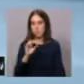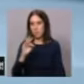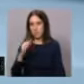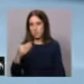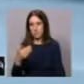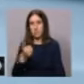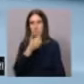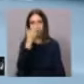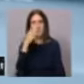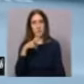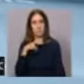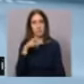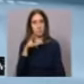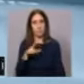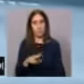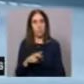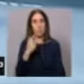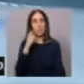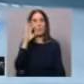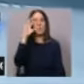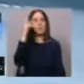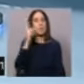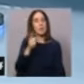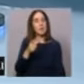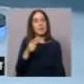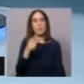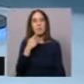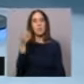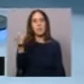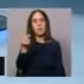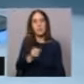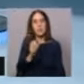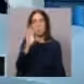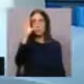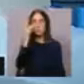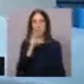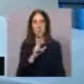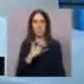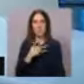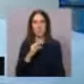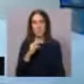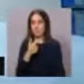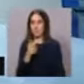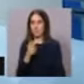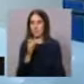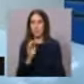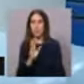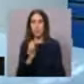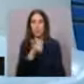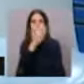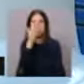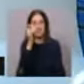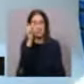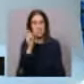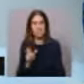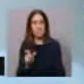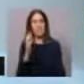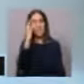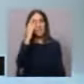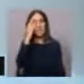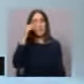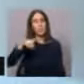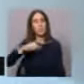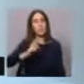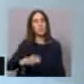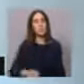Bom dia, Portugal. Vamos ver o tempo que faz com o meteorologista Ricardo Tavares. Olá, Ricardo, bom dia. Previsões para hoje? Olá, João.